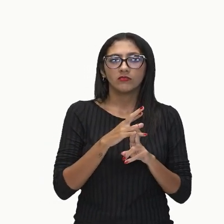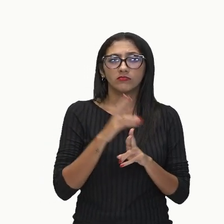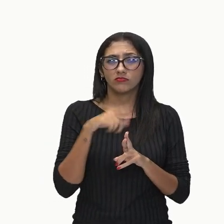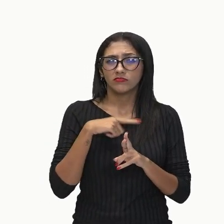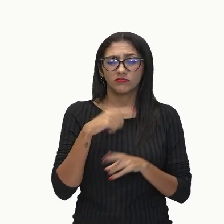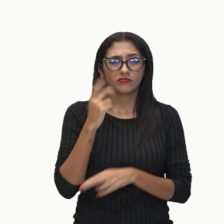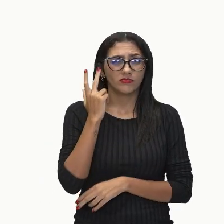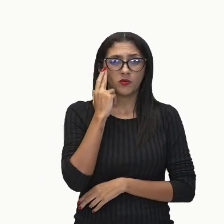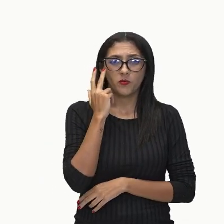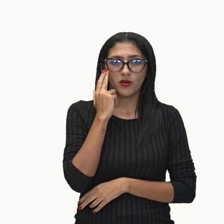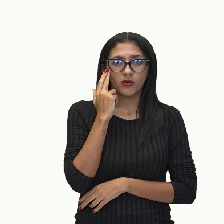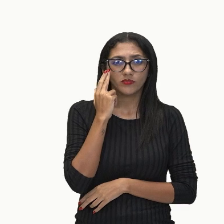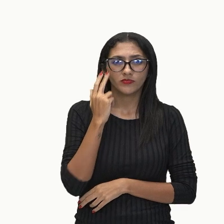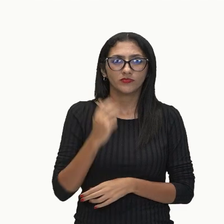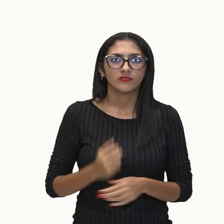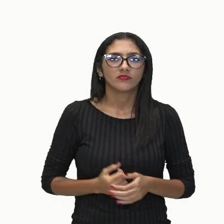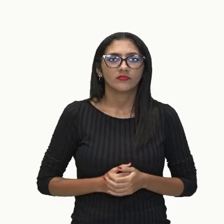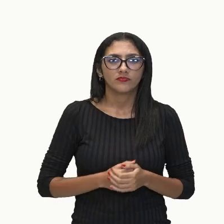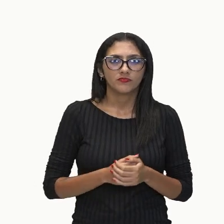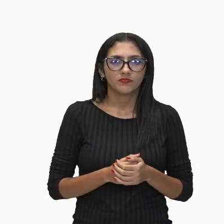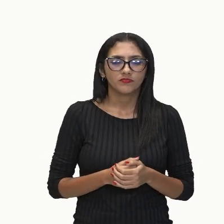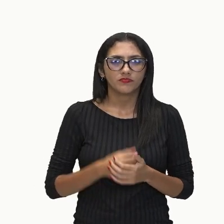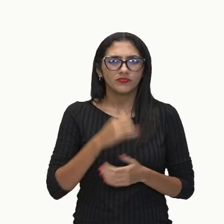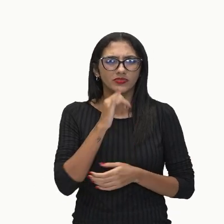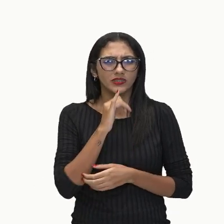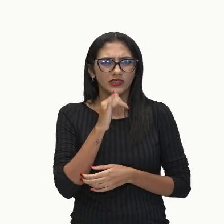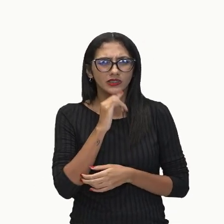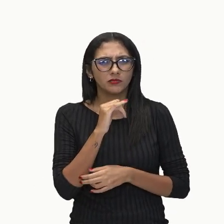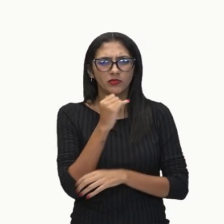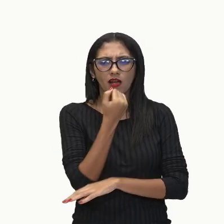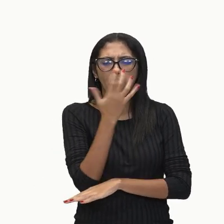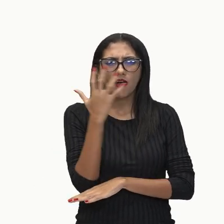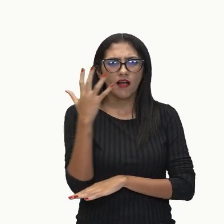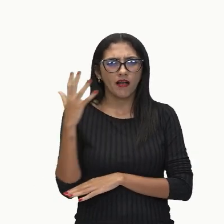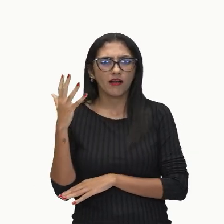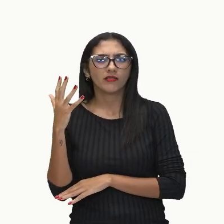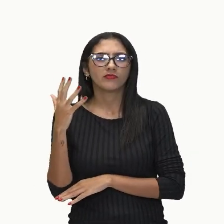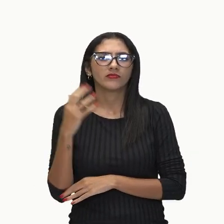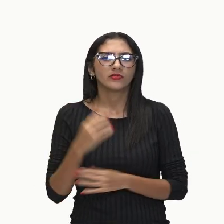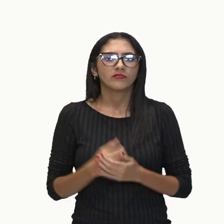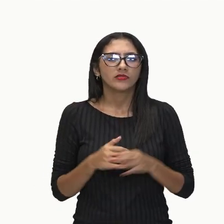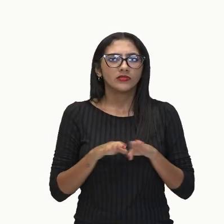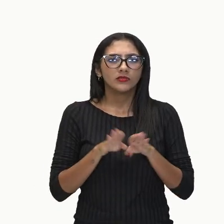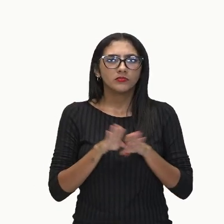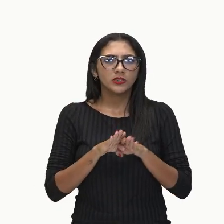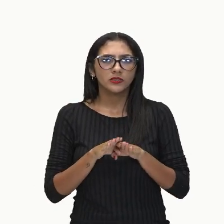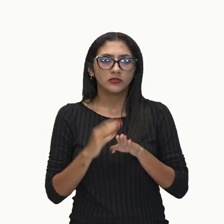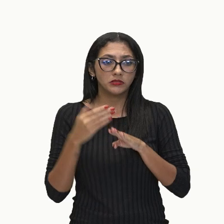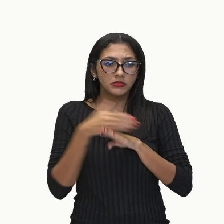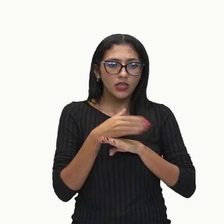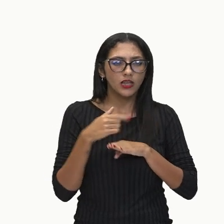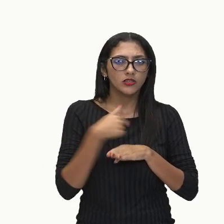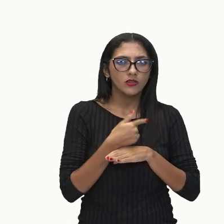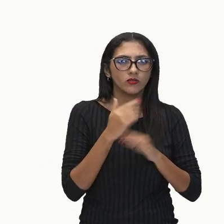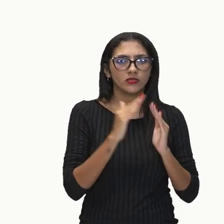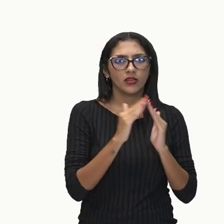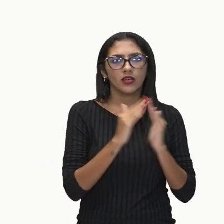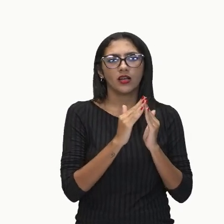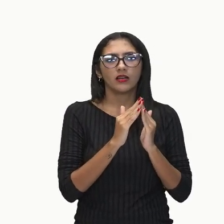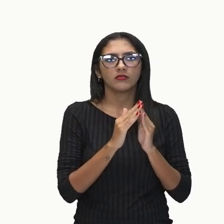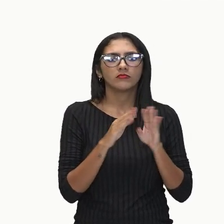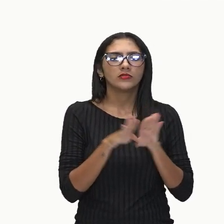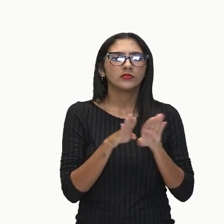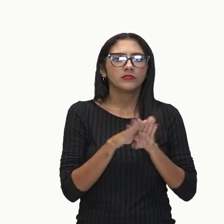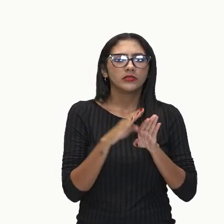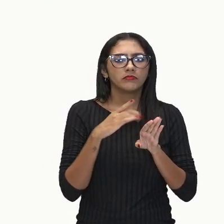se misturou às árvores da quinta, penetrou na cozinha da casa, ganhou o cheiro da